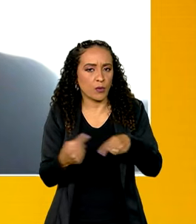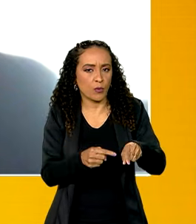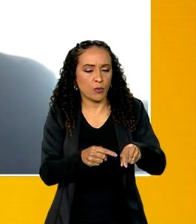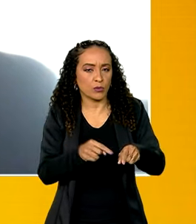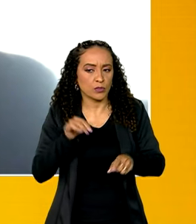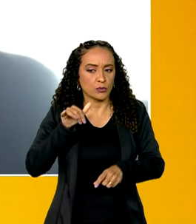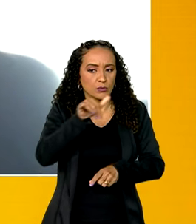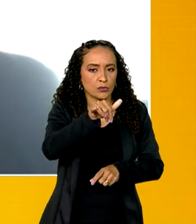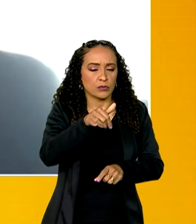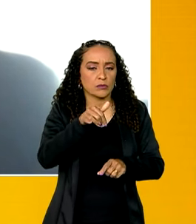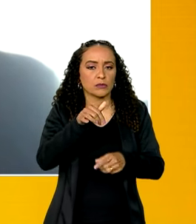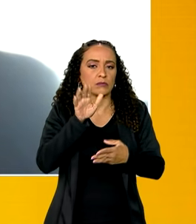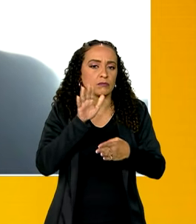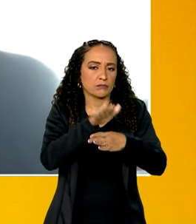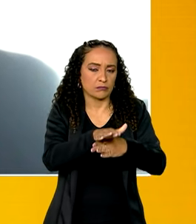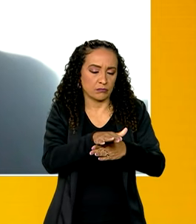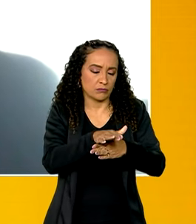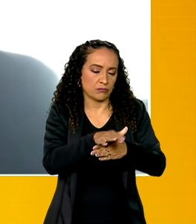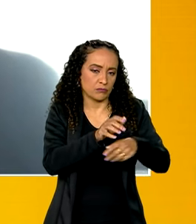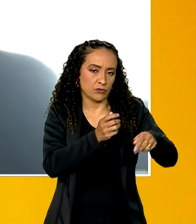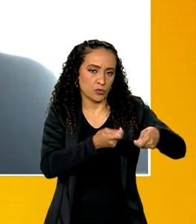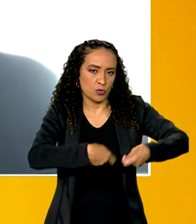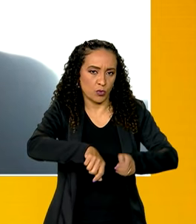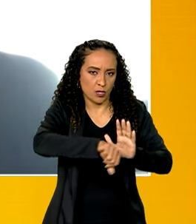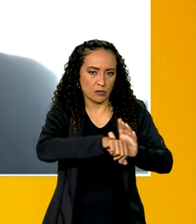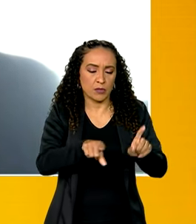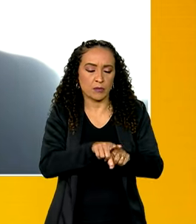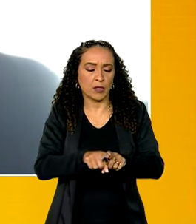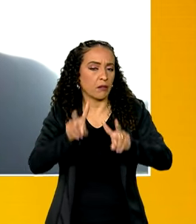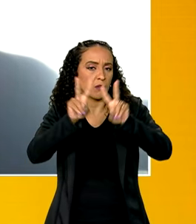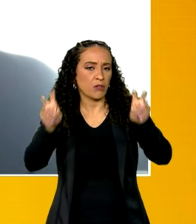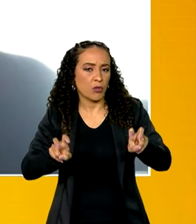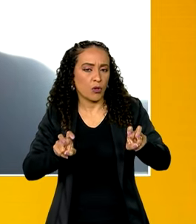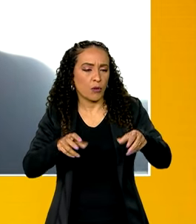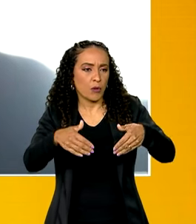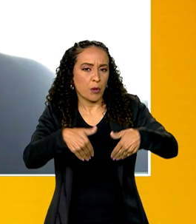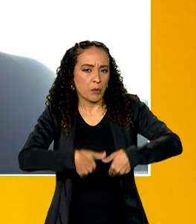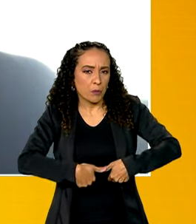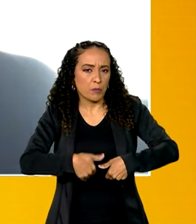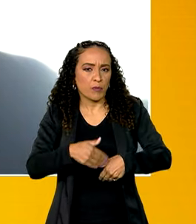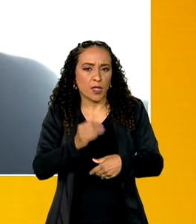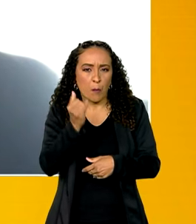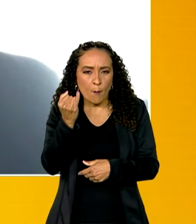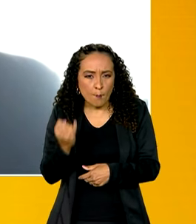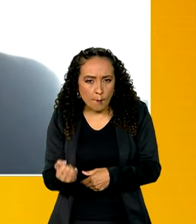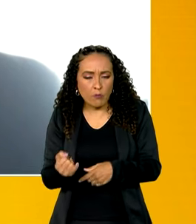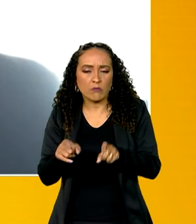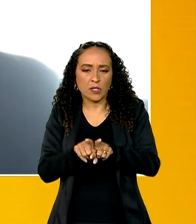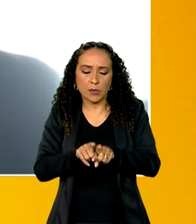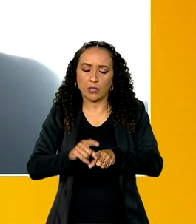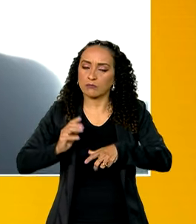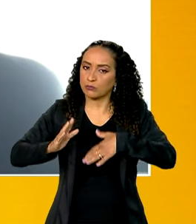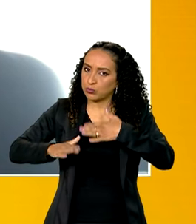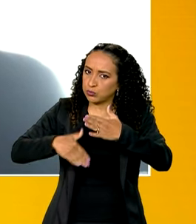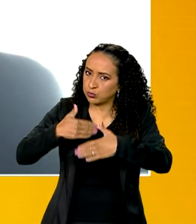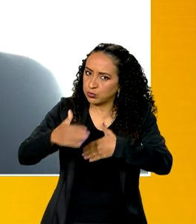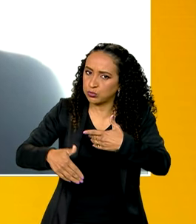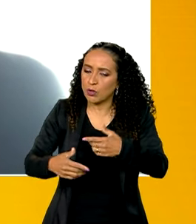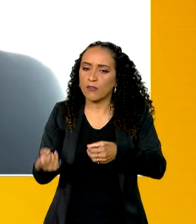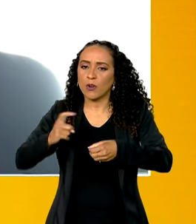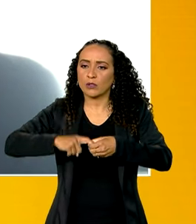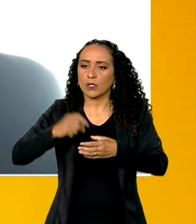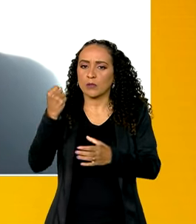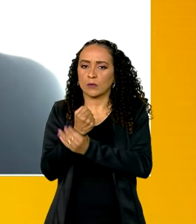conjunto de ações, lembrando que a questão da subnutrição é um processo longo para você retomar um padrão seguro